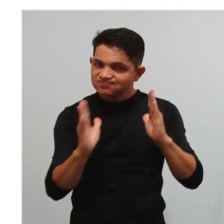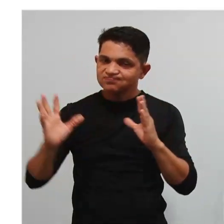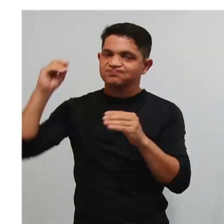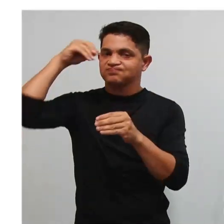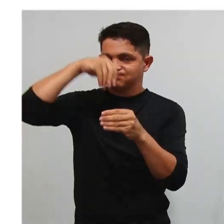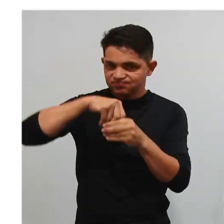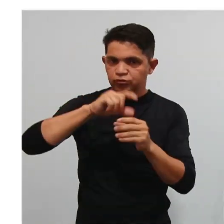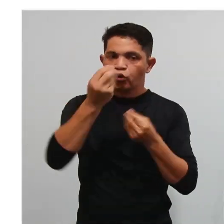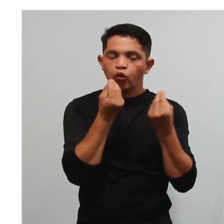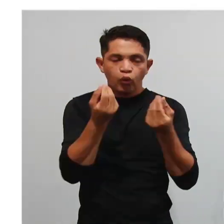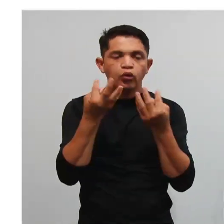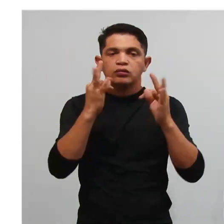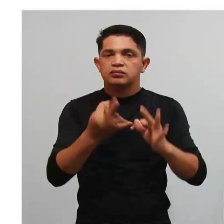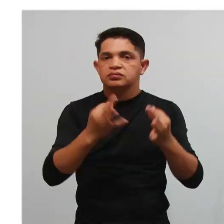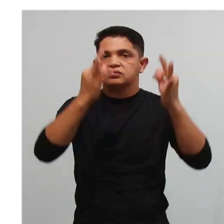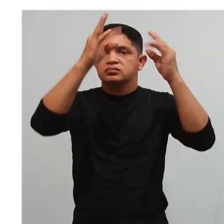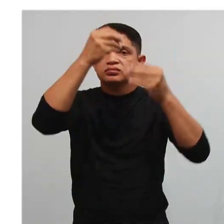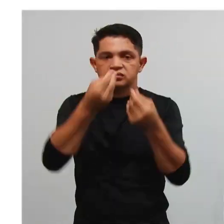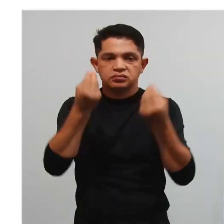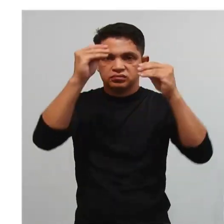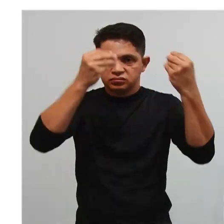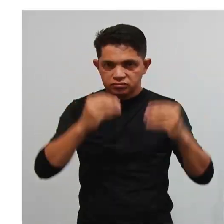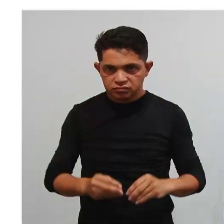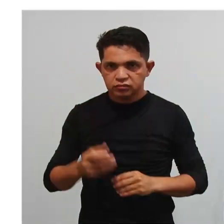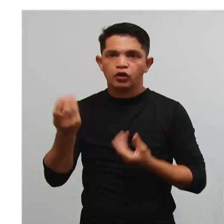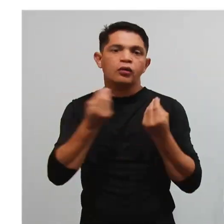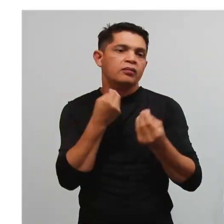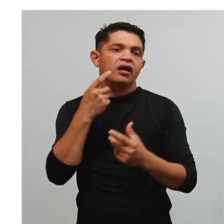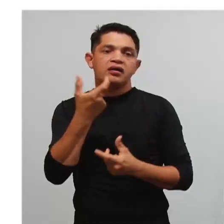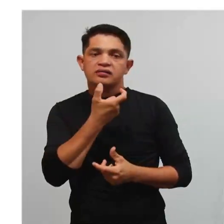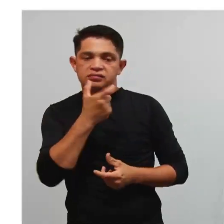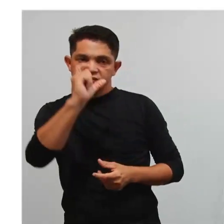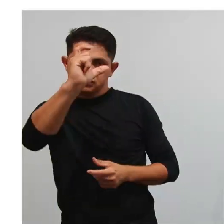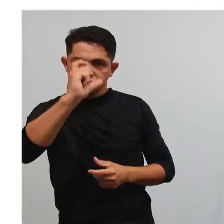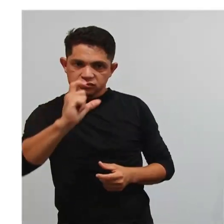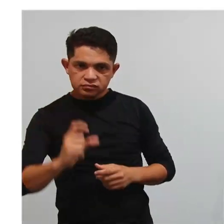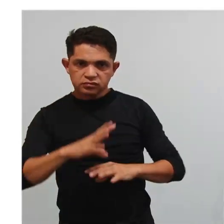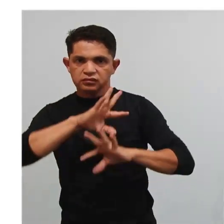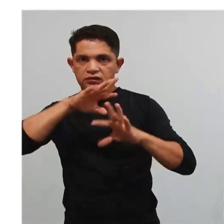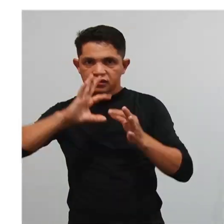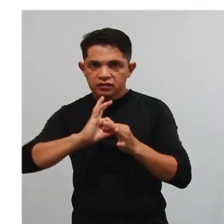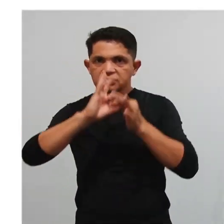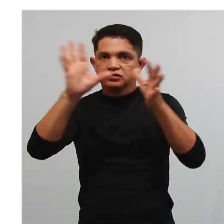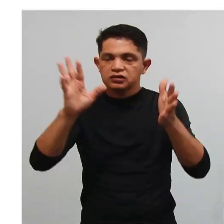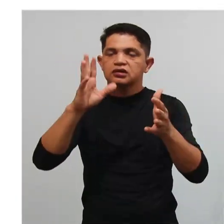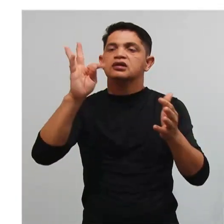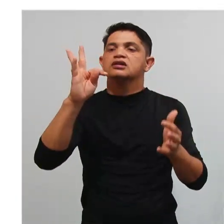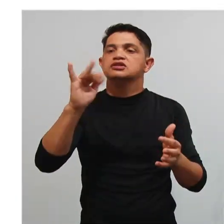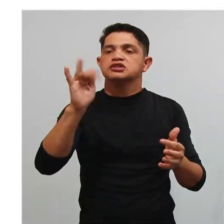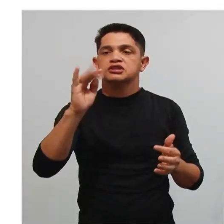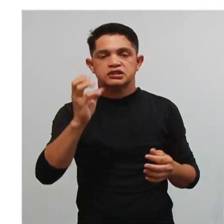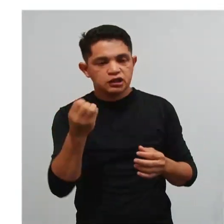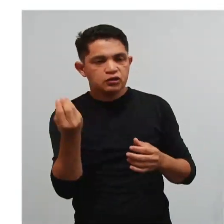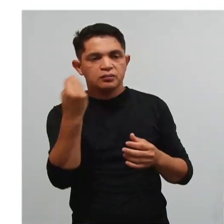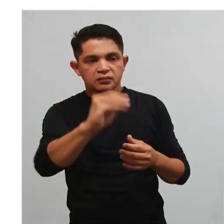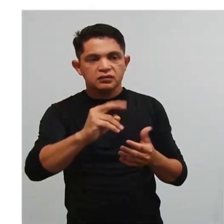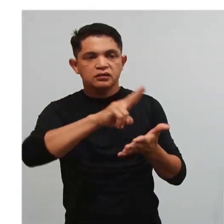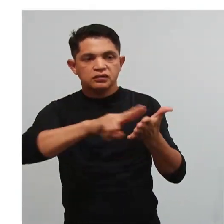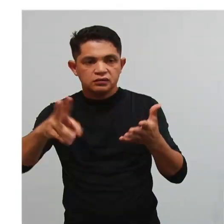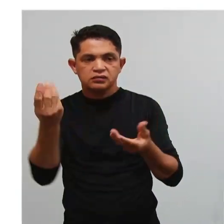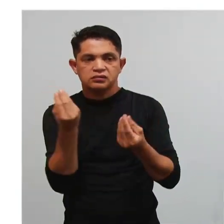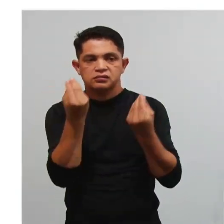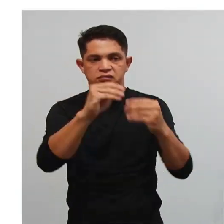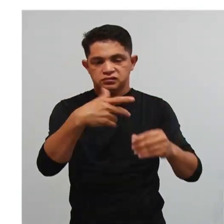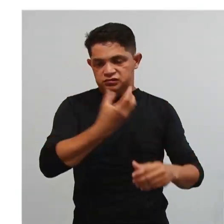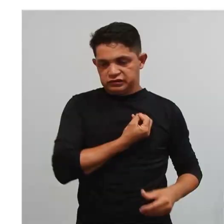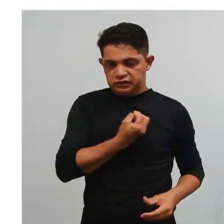de tecnologias em sistemas para a internet. Então, aqui tem um título, né, que eles puseram, a introdução,